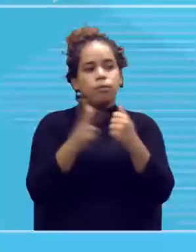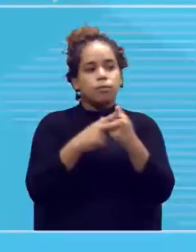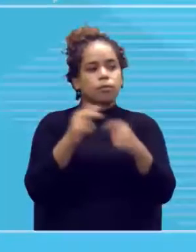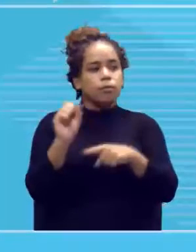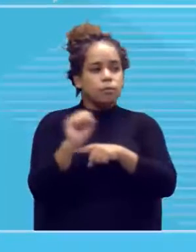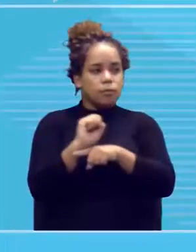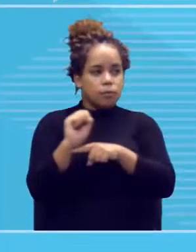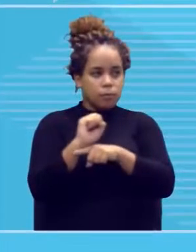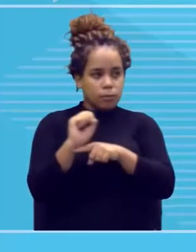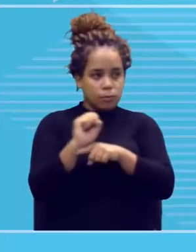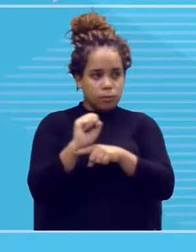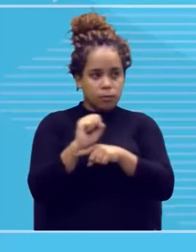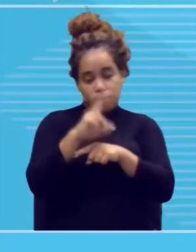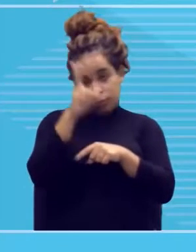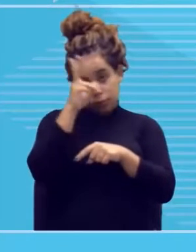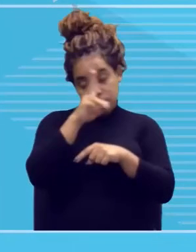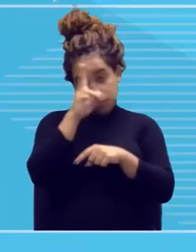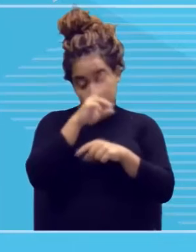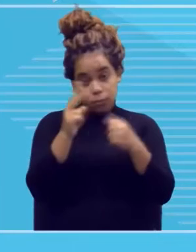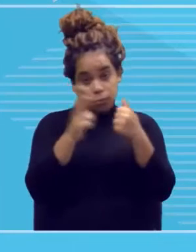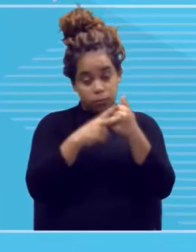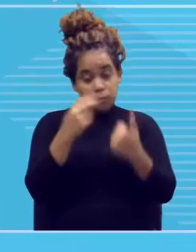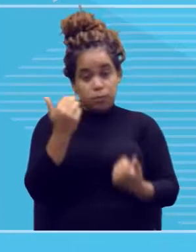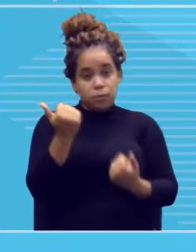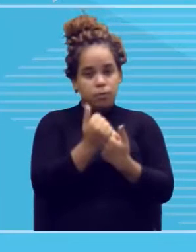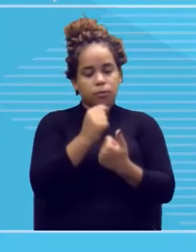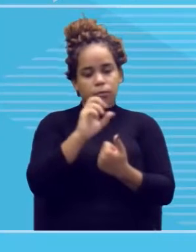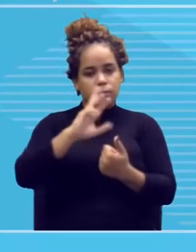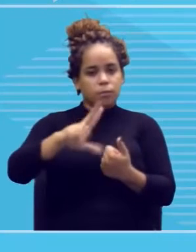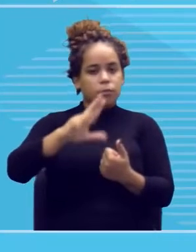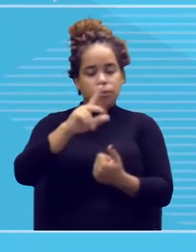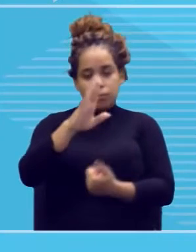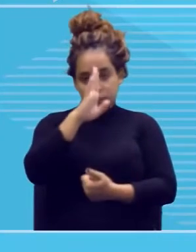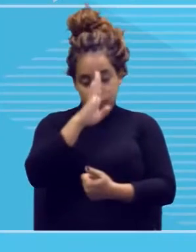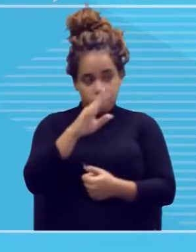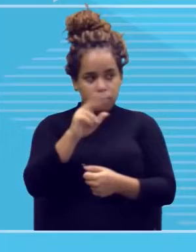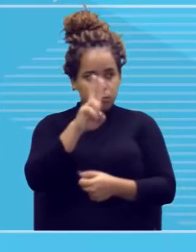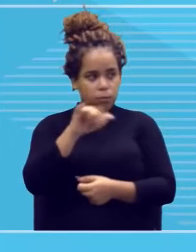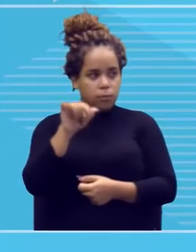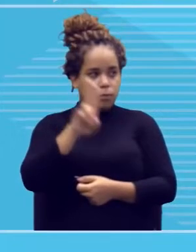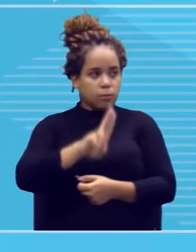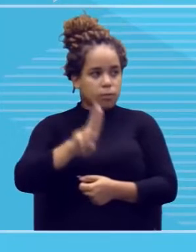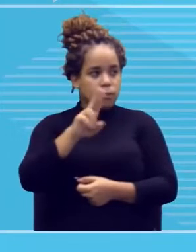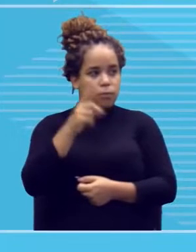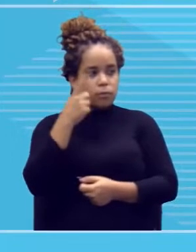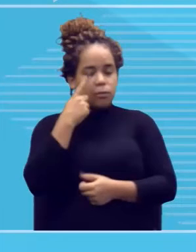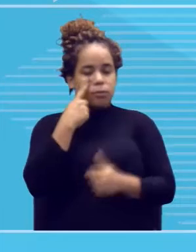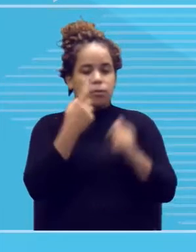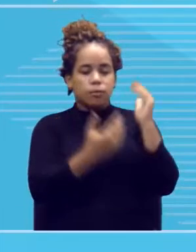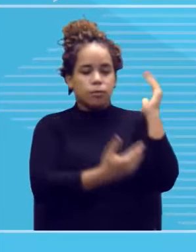que seus verbo modal ele não é principal Então é ele que você vai usar Não fica Renan